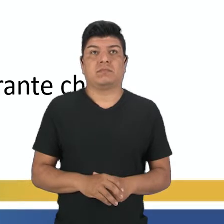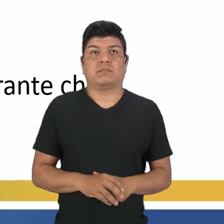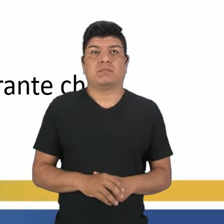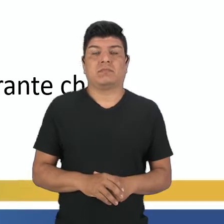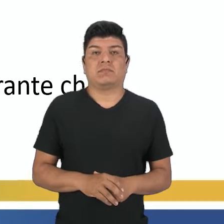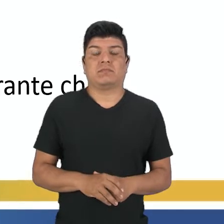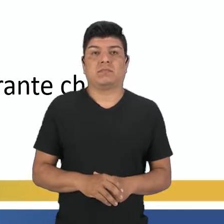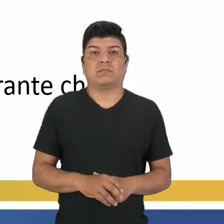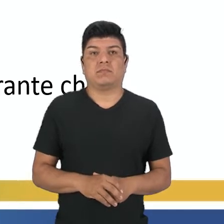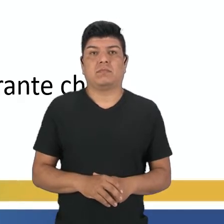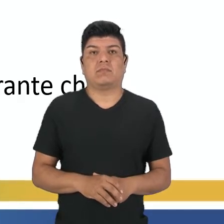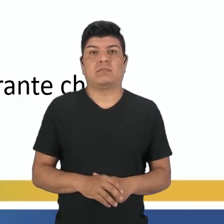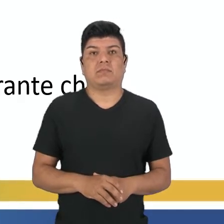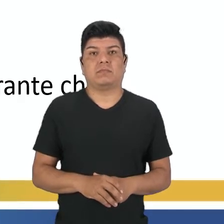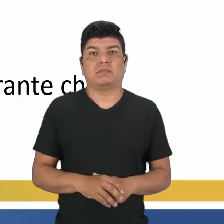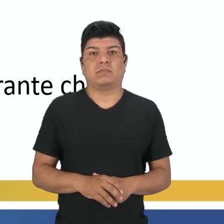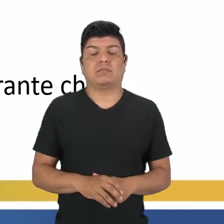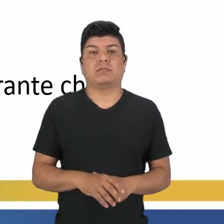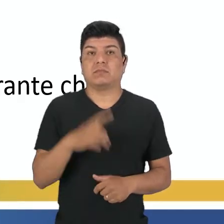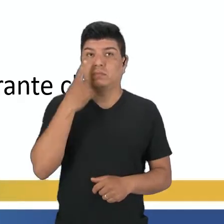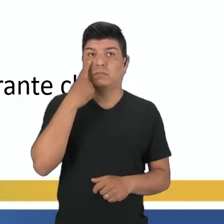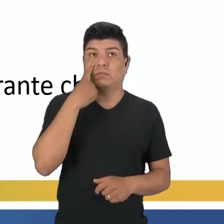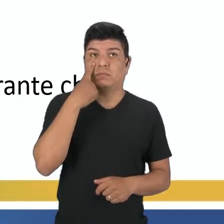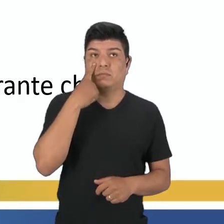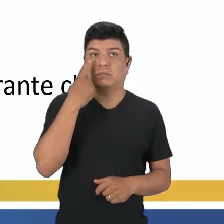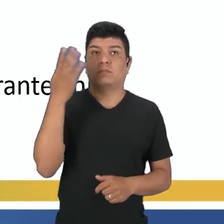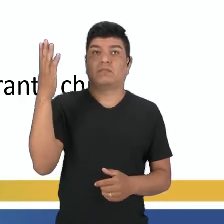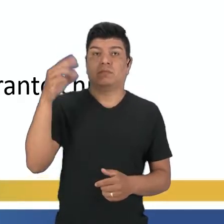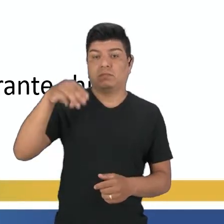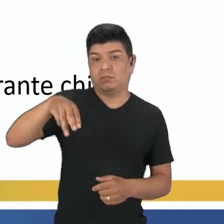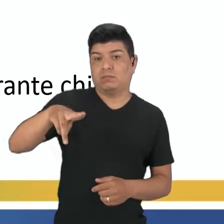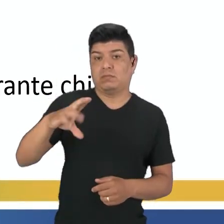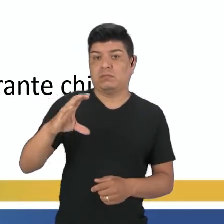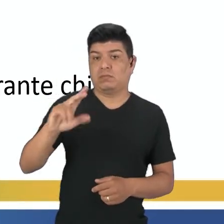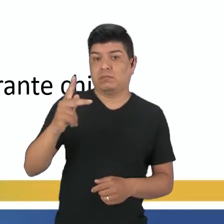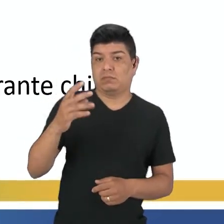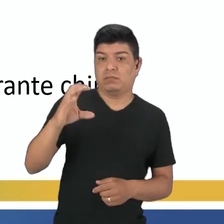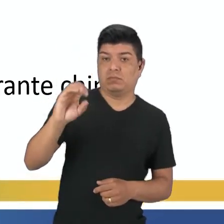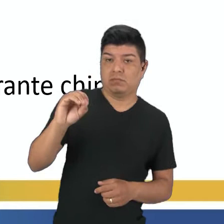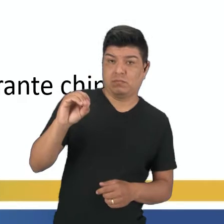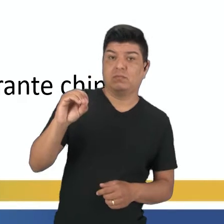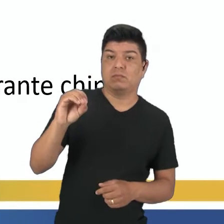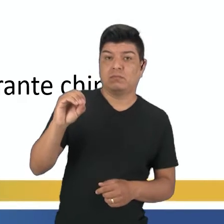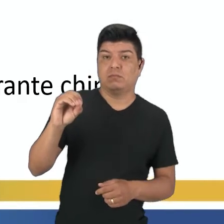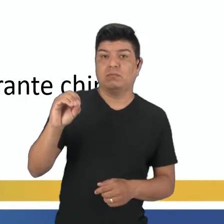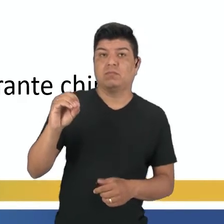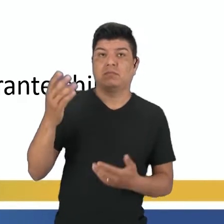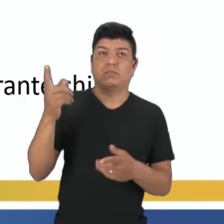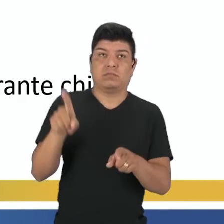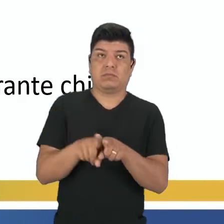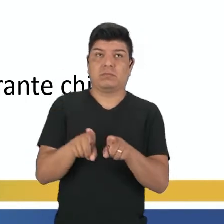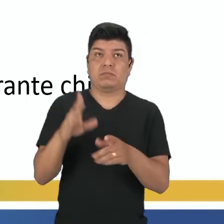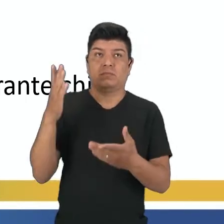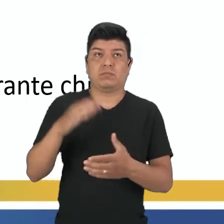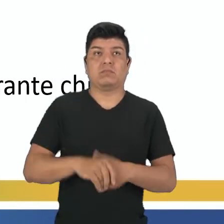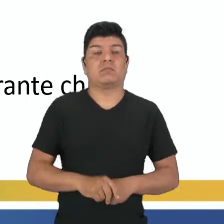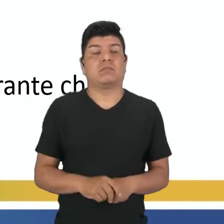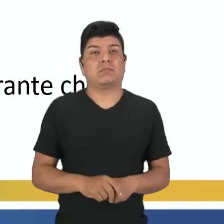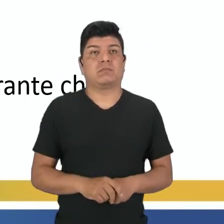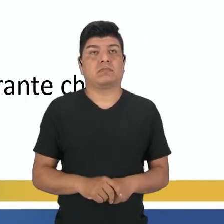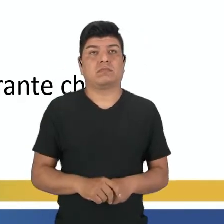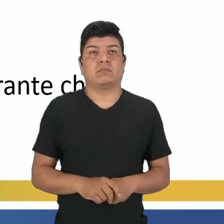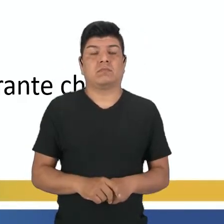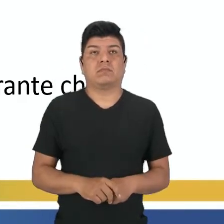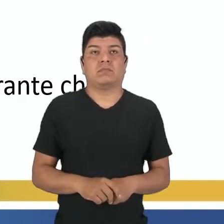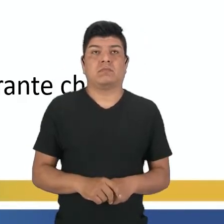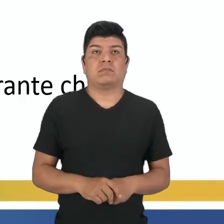estudiam mucho, né? Observem aí, né? O mucho também denota frequência, tá? Los alumnos